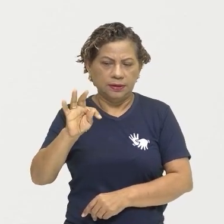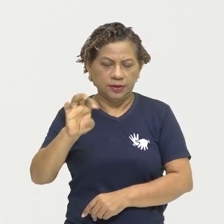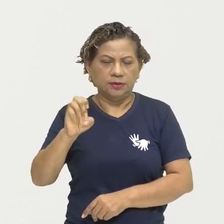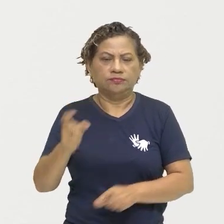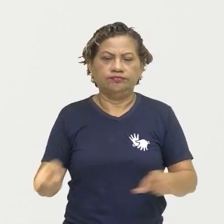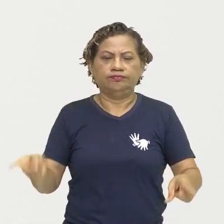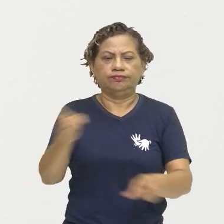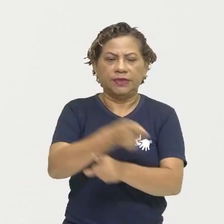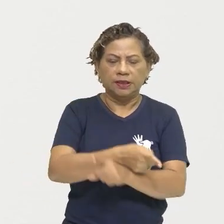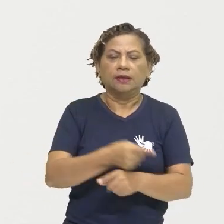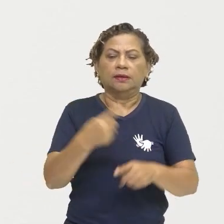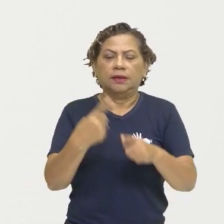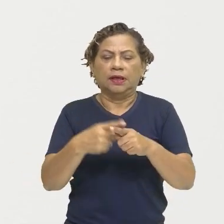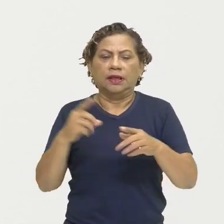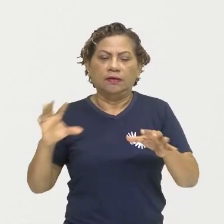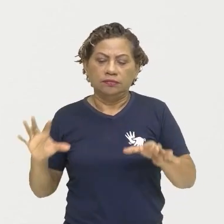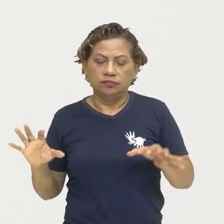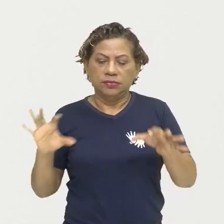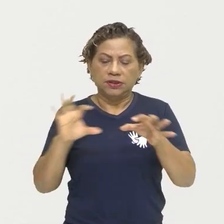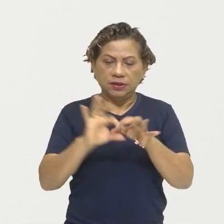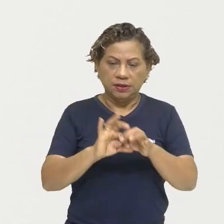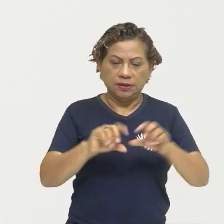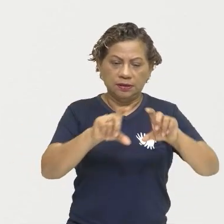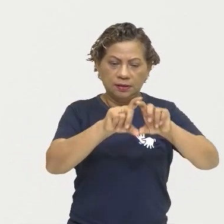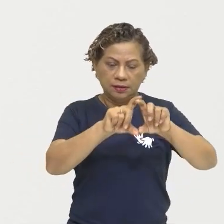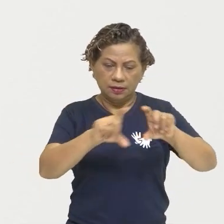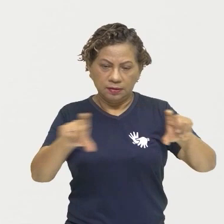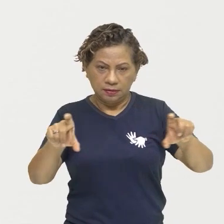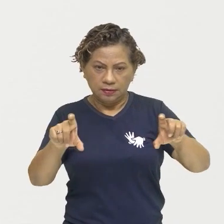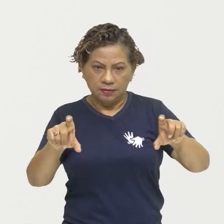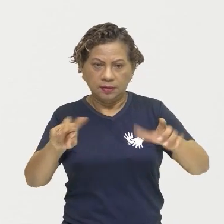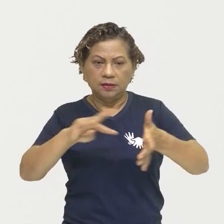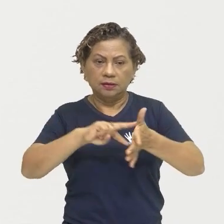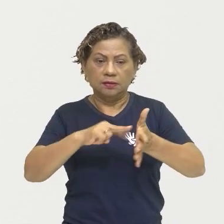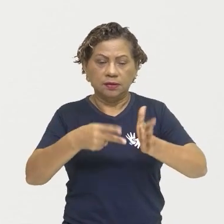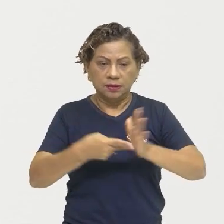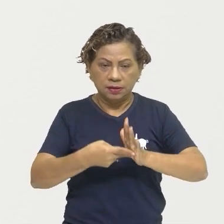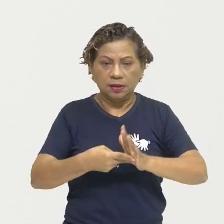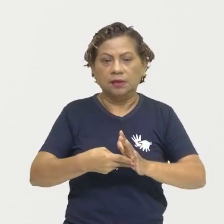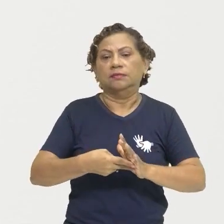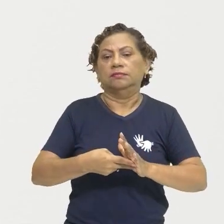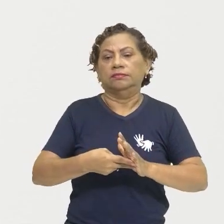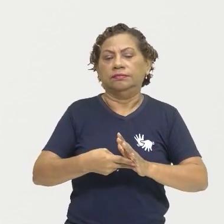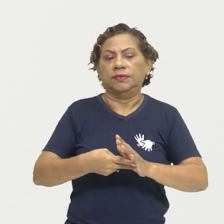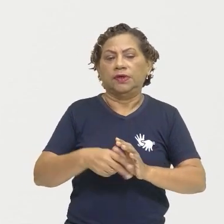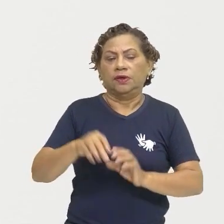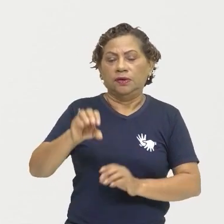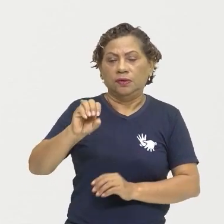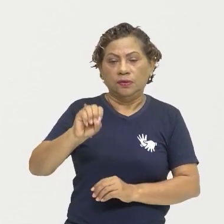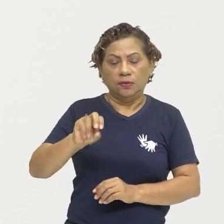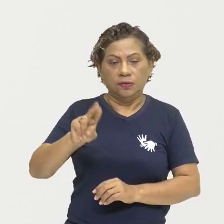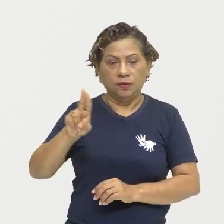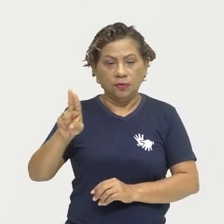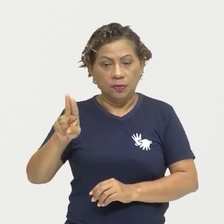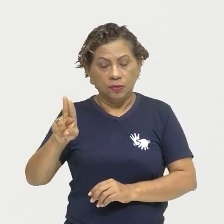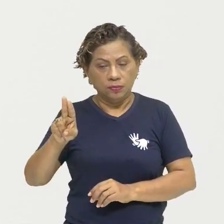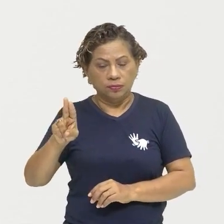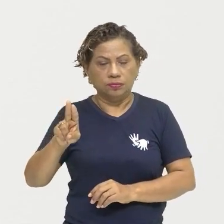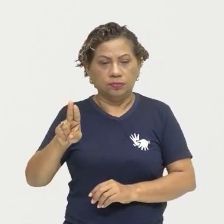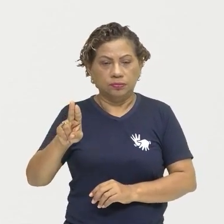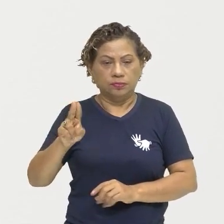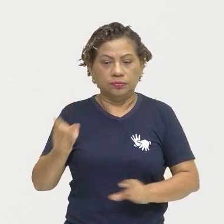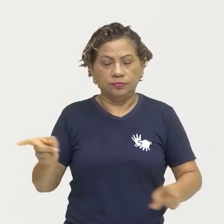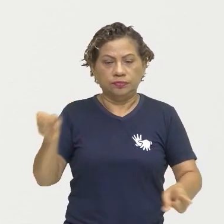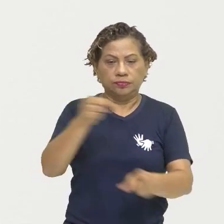contrariedade, elas vão ligar orações com esse sentido, né? Liga orações com esse sentido de contrário, de